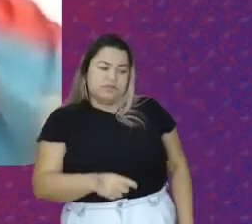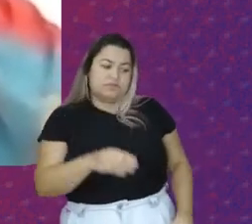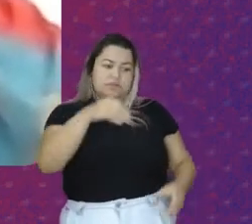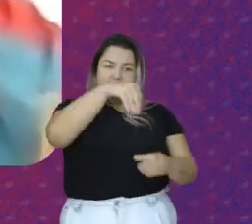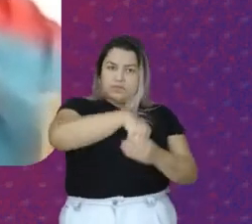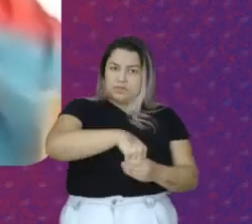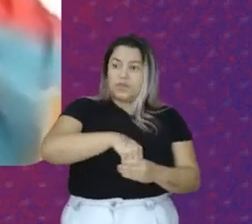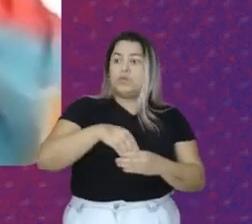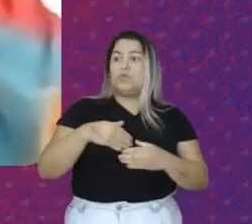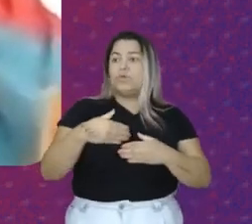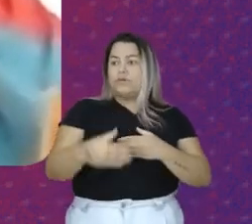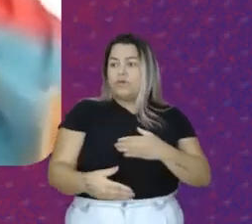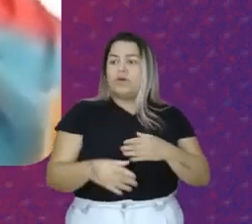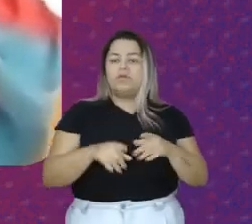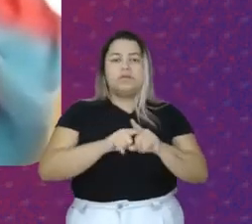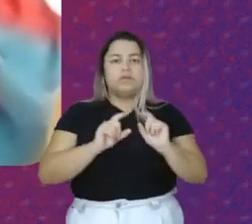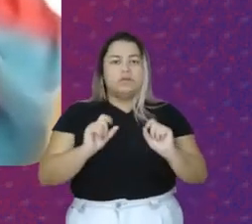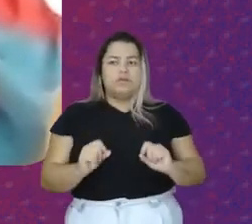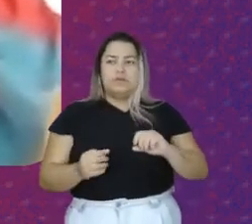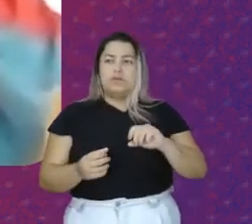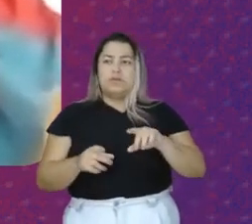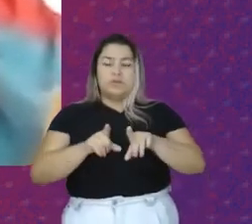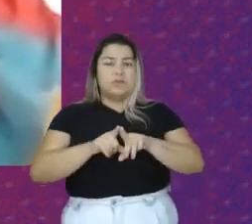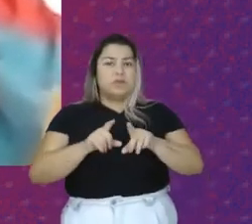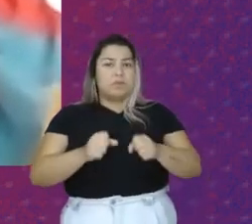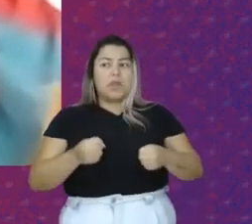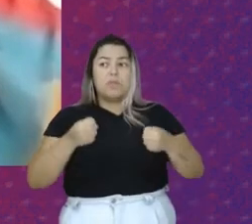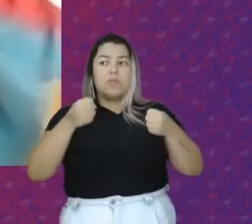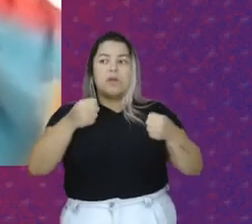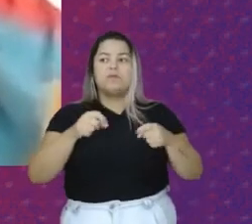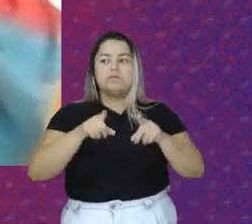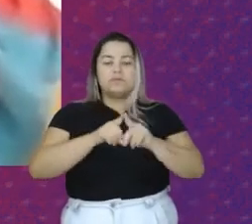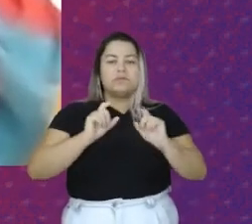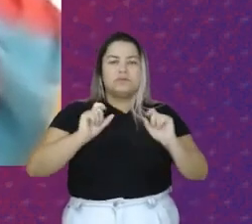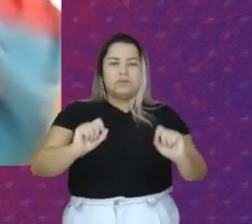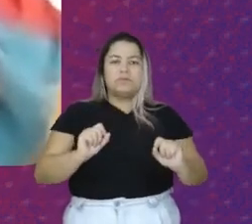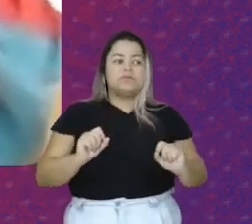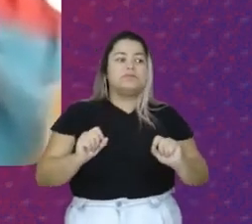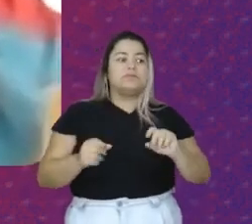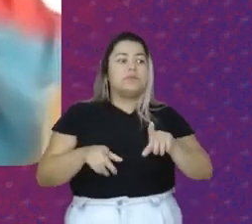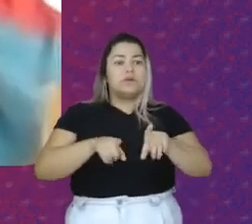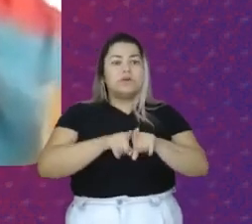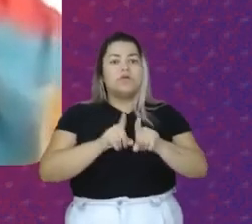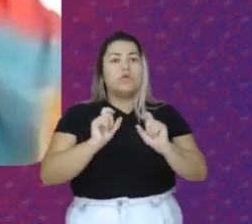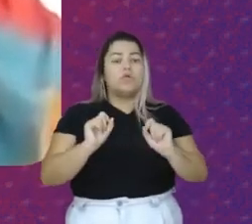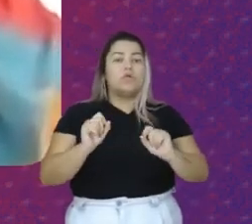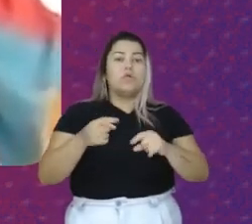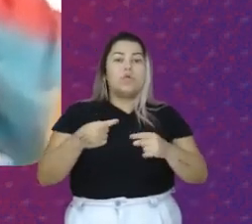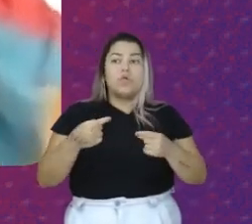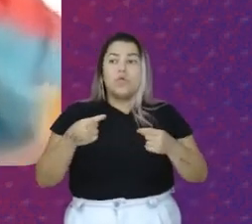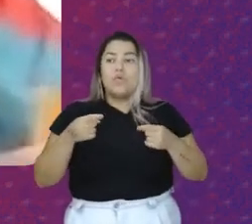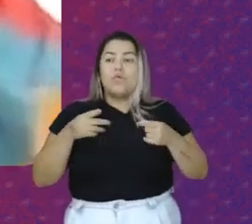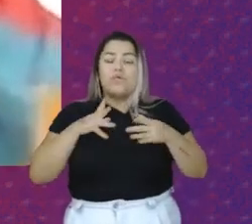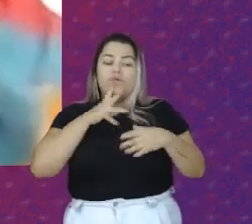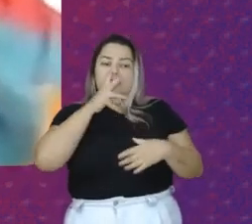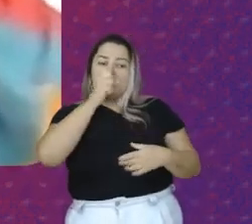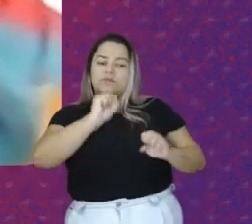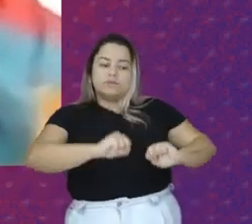pé fora. É um pé na comissão, um pé na manifestação, é um pé na sessão, um pé no barro. Eu quero fortalecer